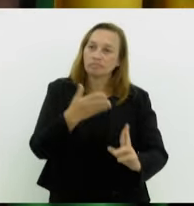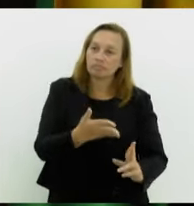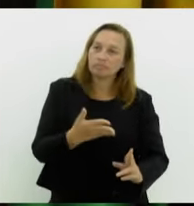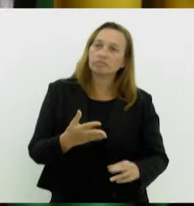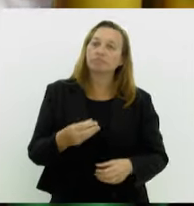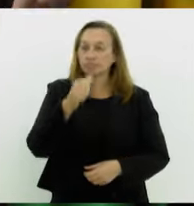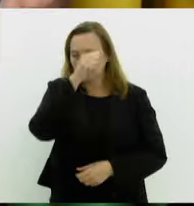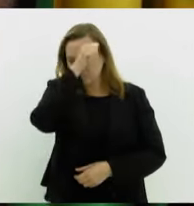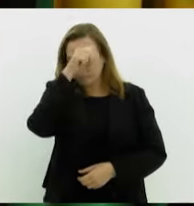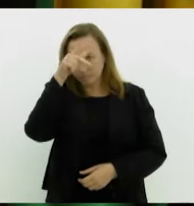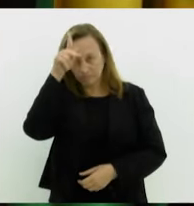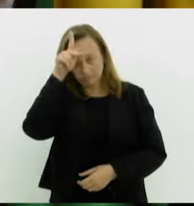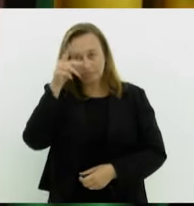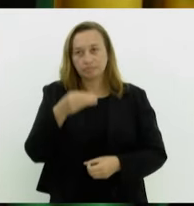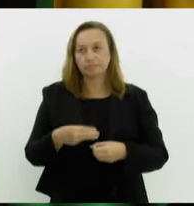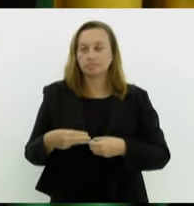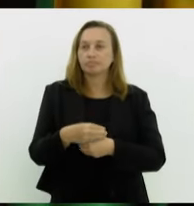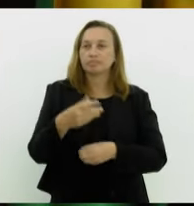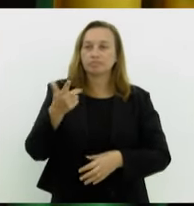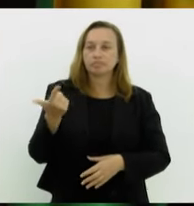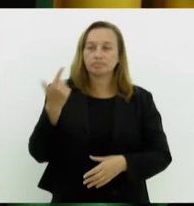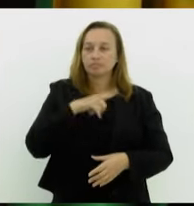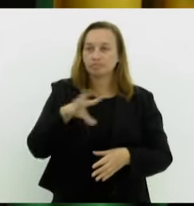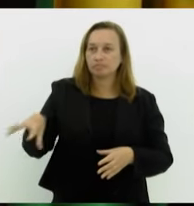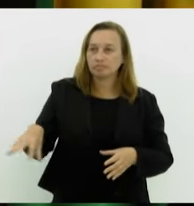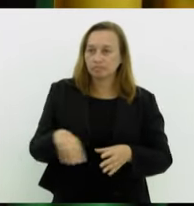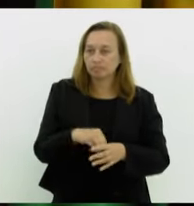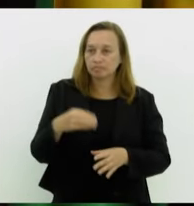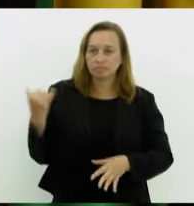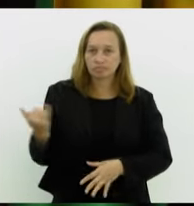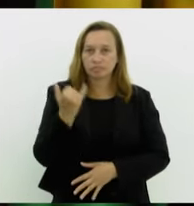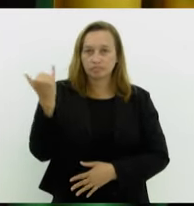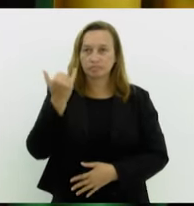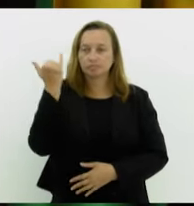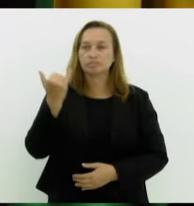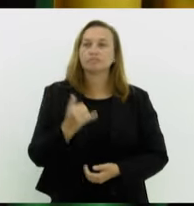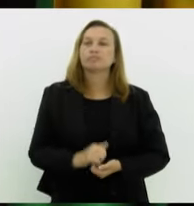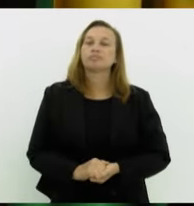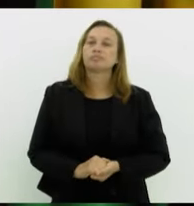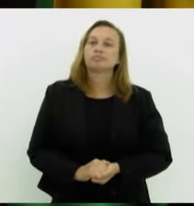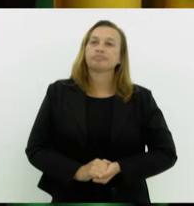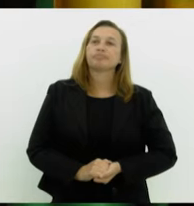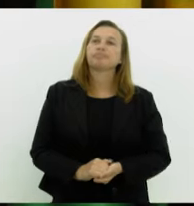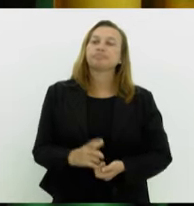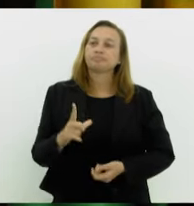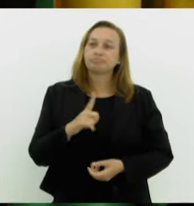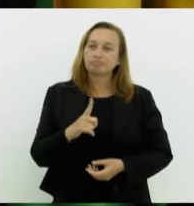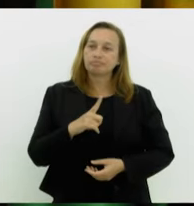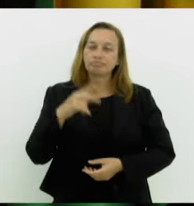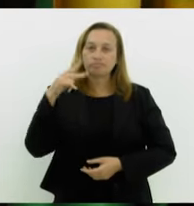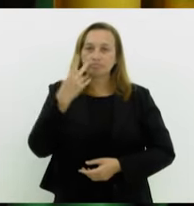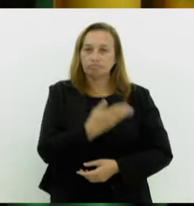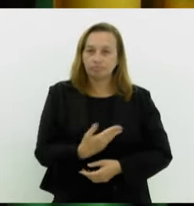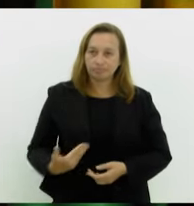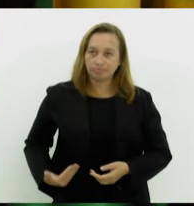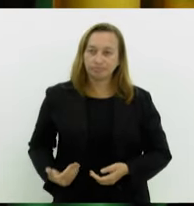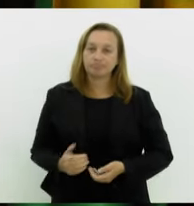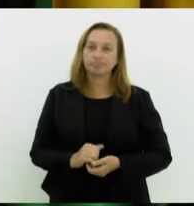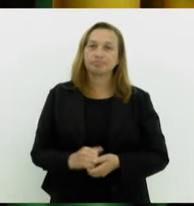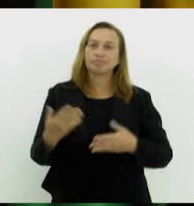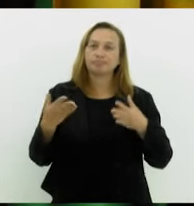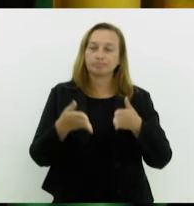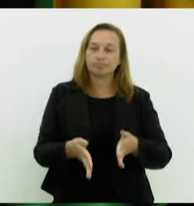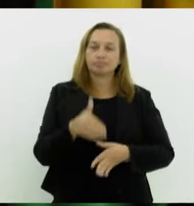municípios consigam implementar um organismo que é muito importante o município ter um organismo de política pública para para as